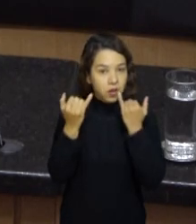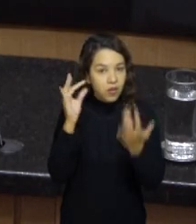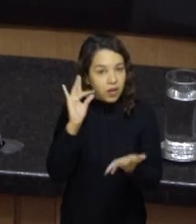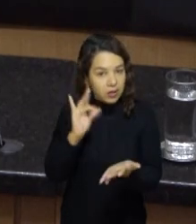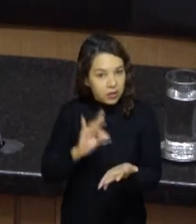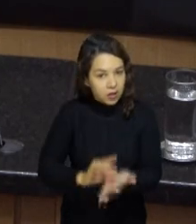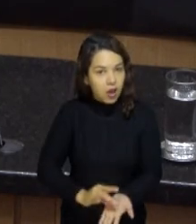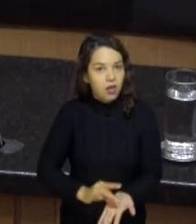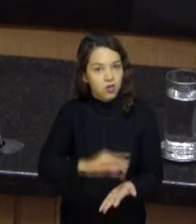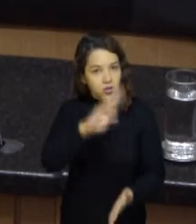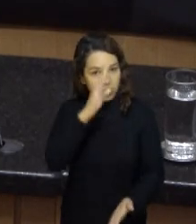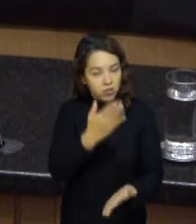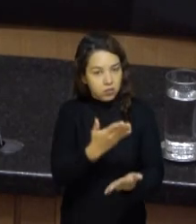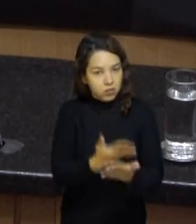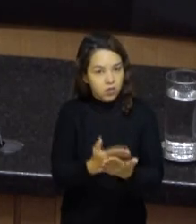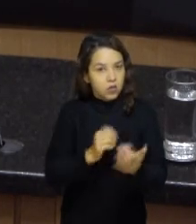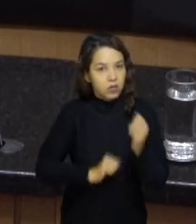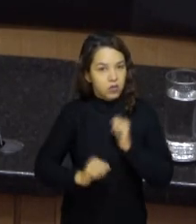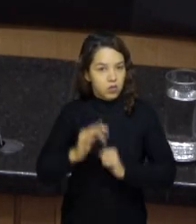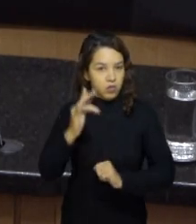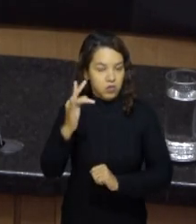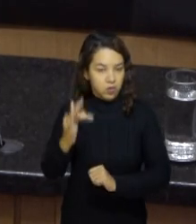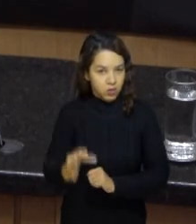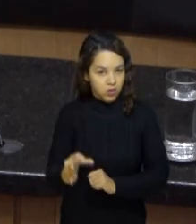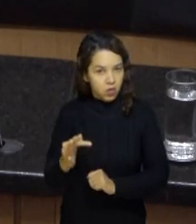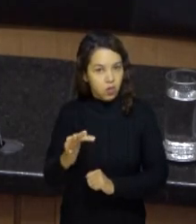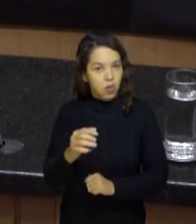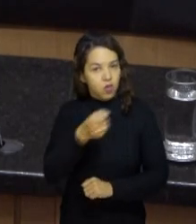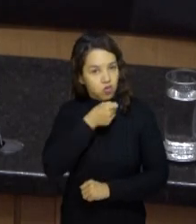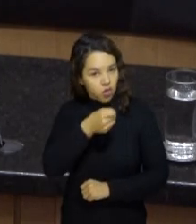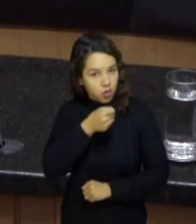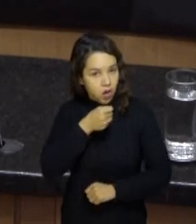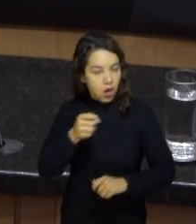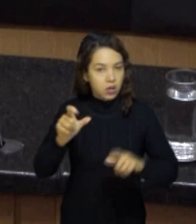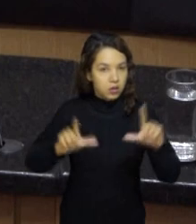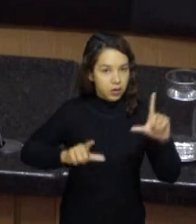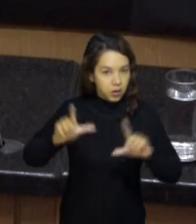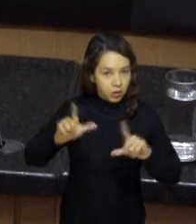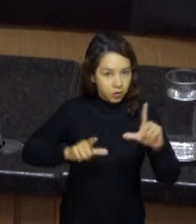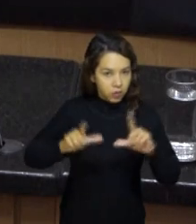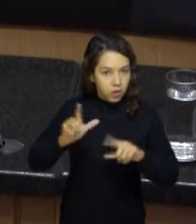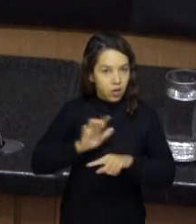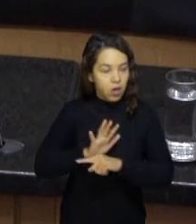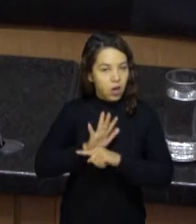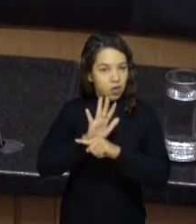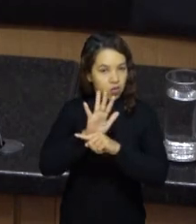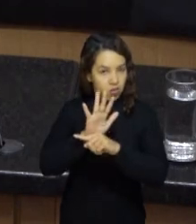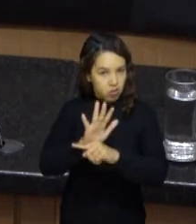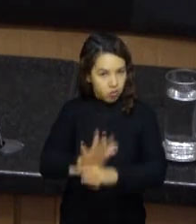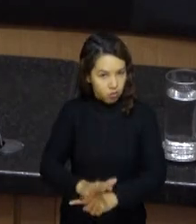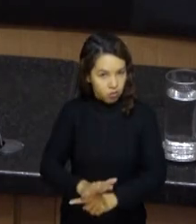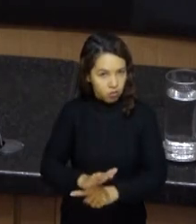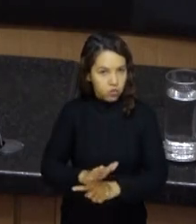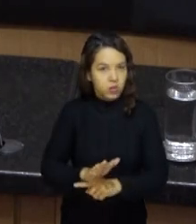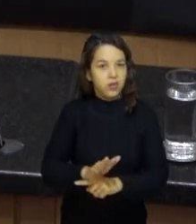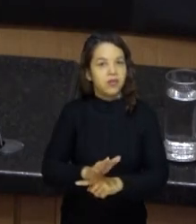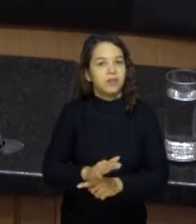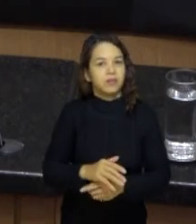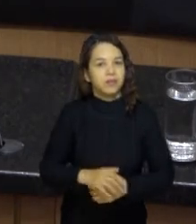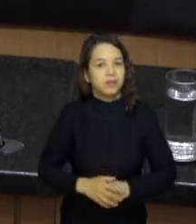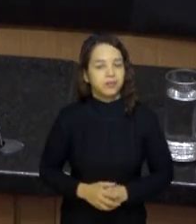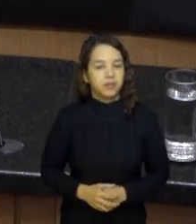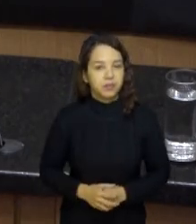veículos tradicionais, a rádio, a televisão, o jornal, são aqueles que trazem a maior percepção da credibilidade. Parabéns, portanto.